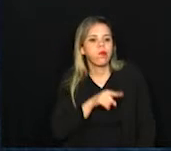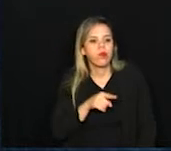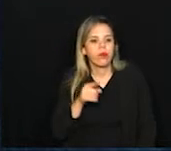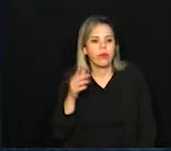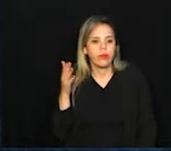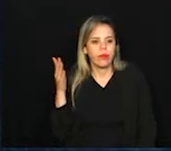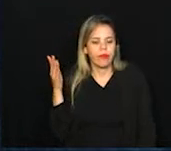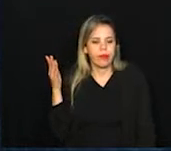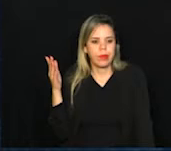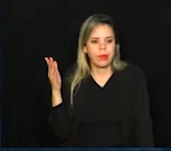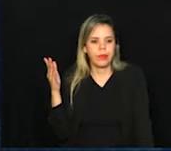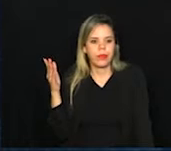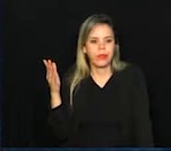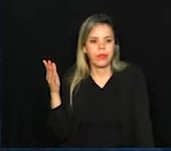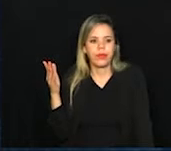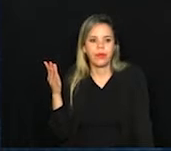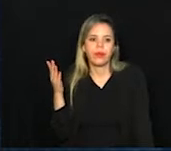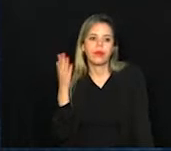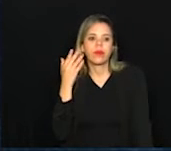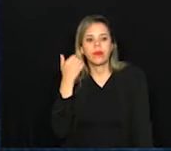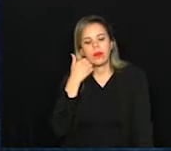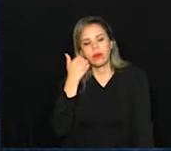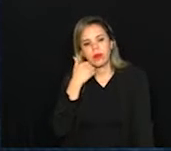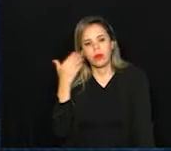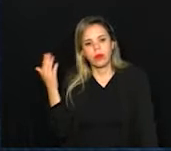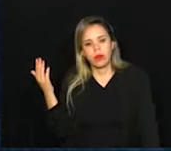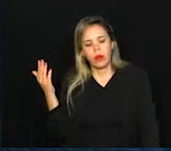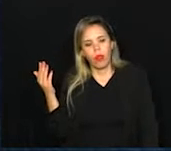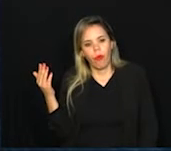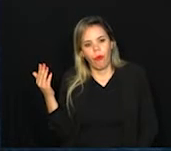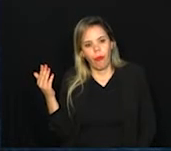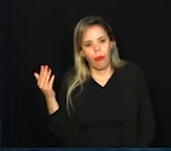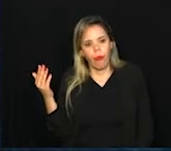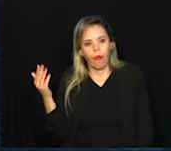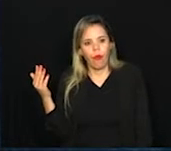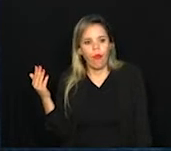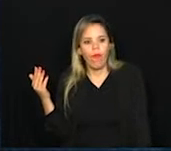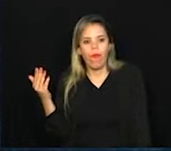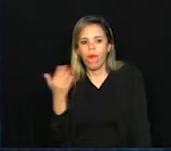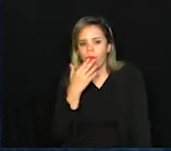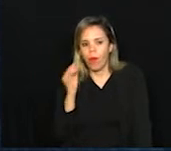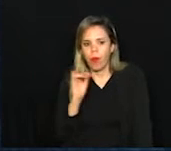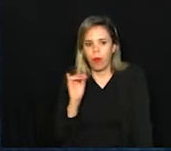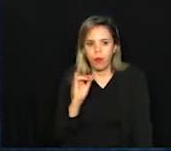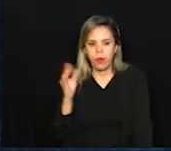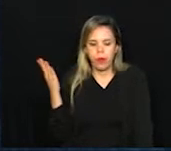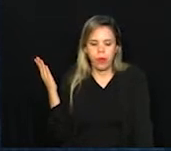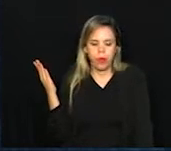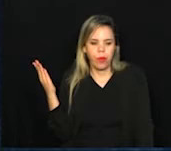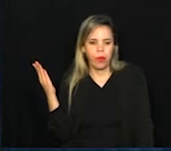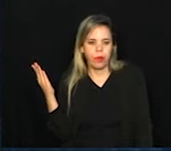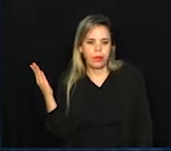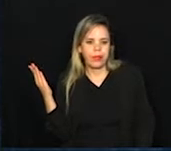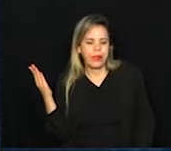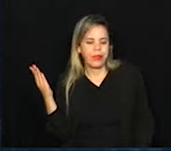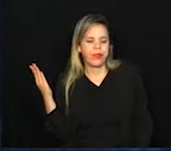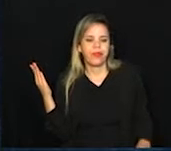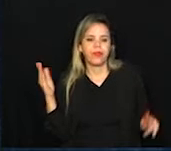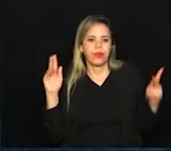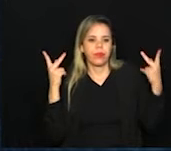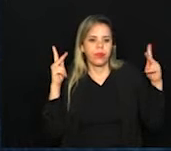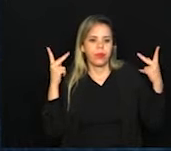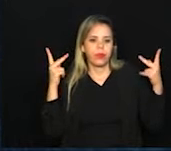Americana, 779, Santa Bárbara do Oeste, 760, Indaiatuba,